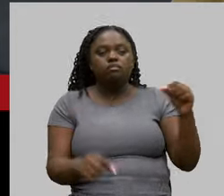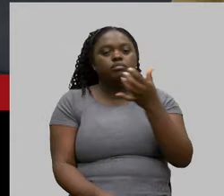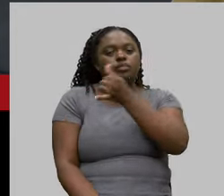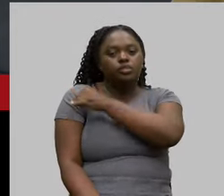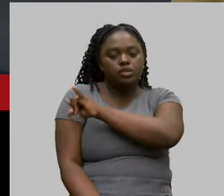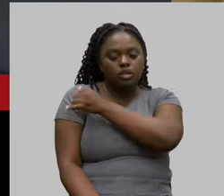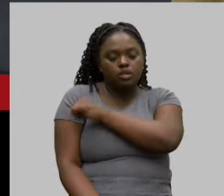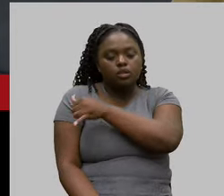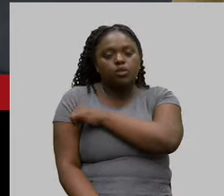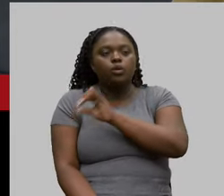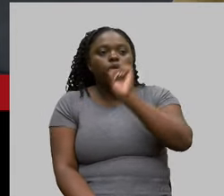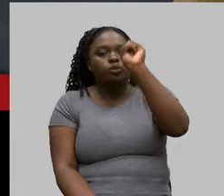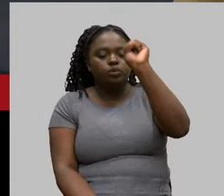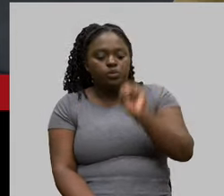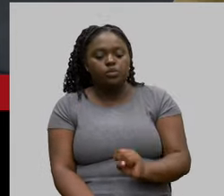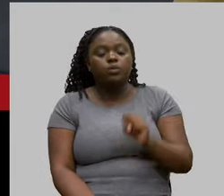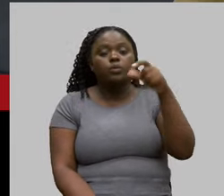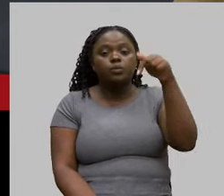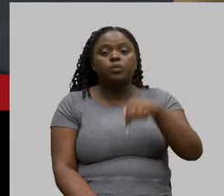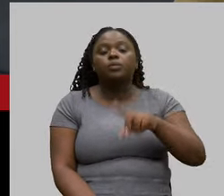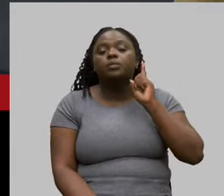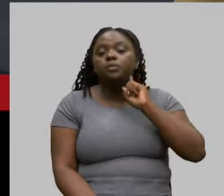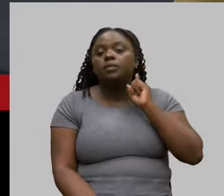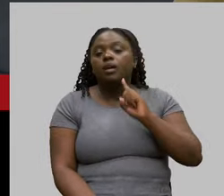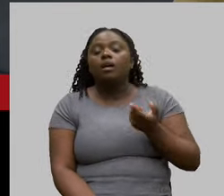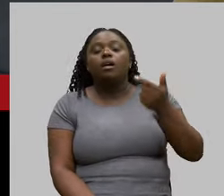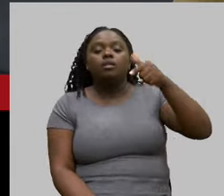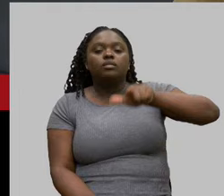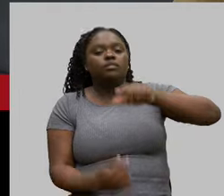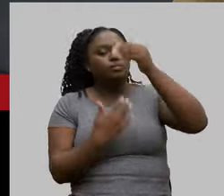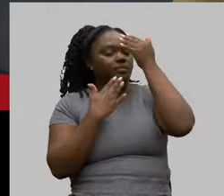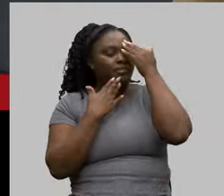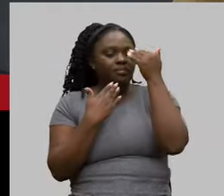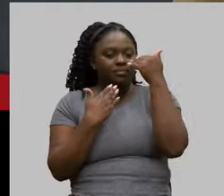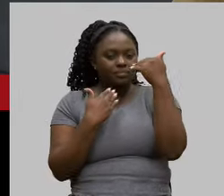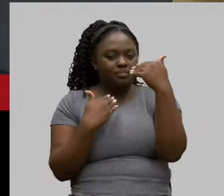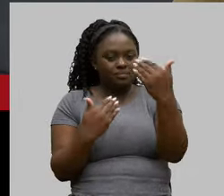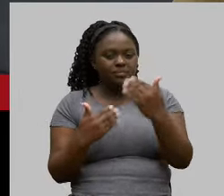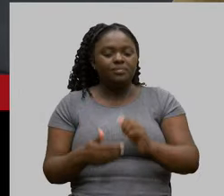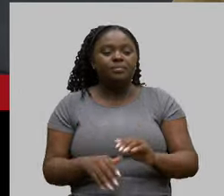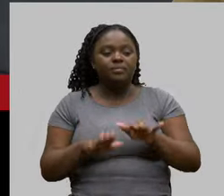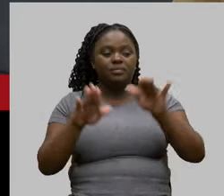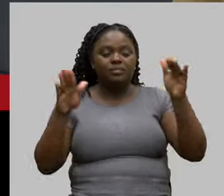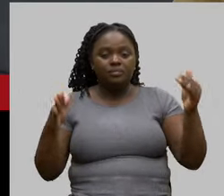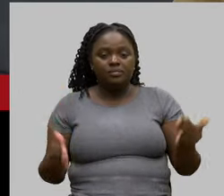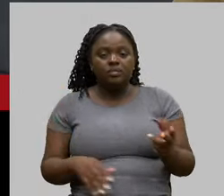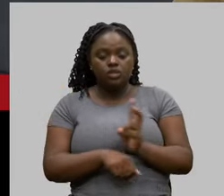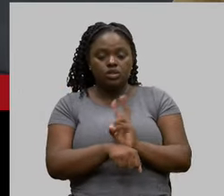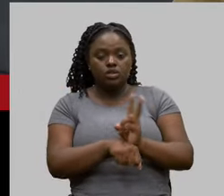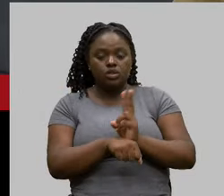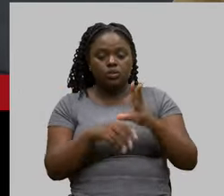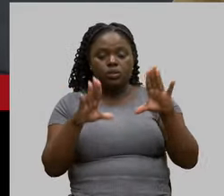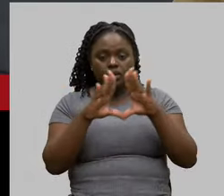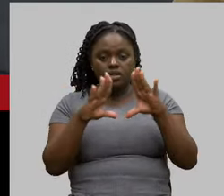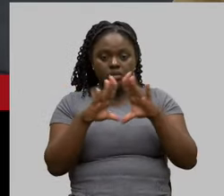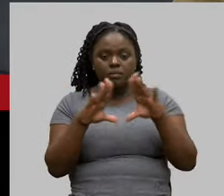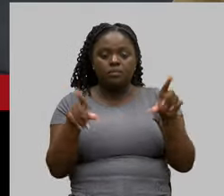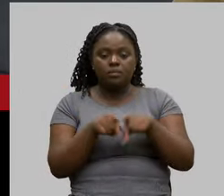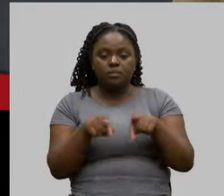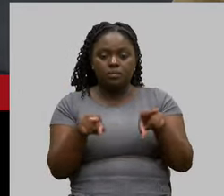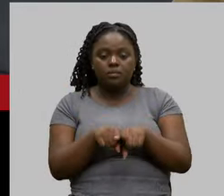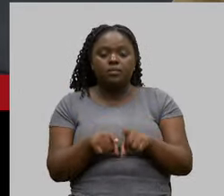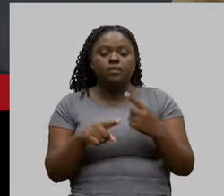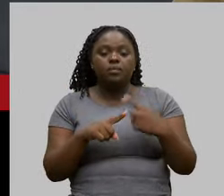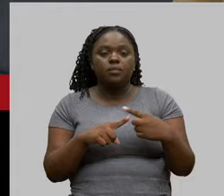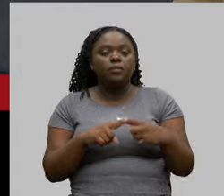Rio Grande do Sul e aqui em Minas Gerais Mas uma vez muito obrigado e mesa diretora da câmara da Assembleia também por ter nos